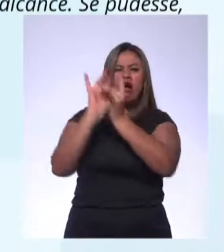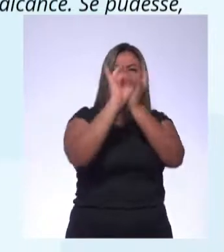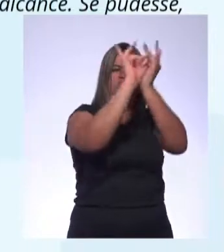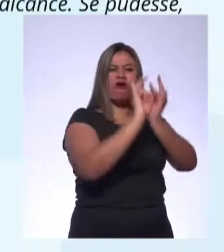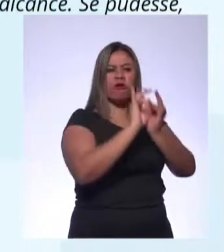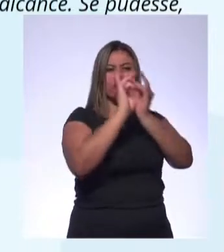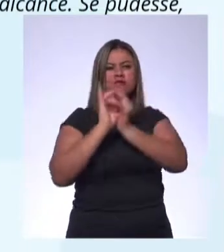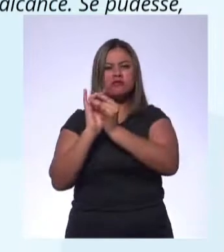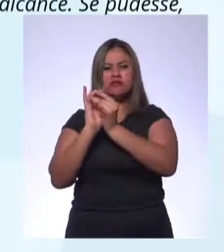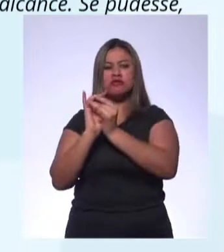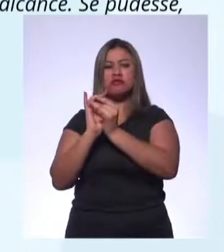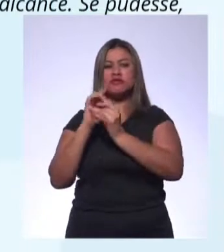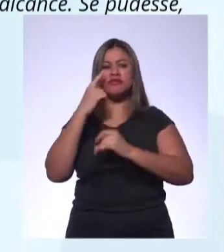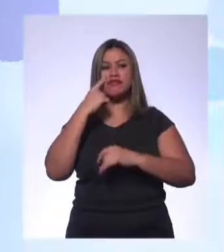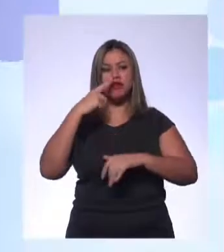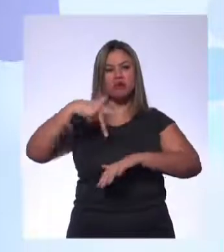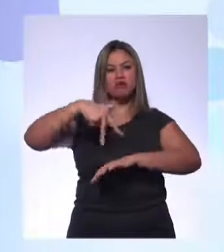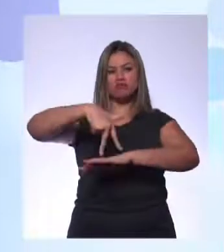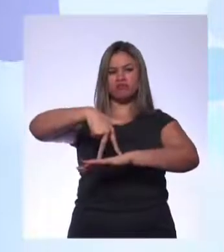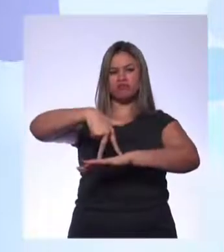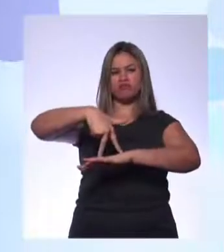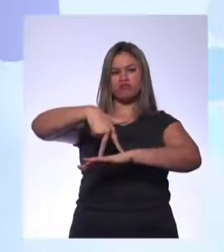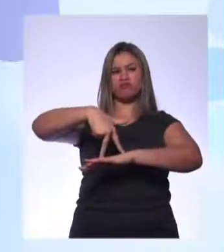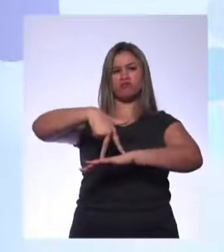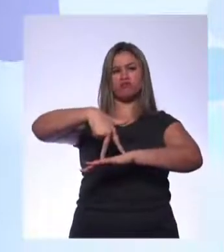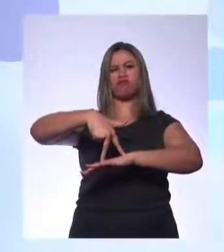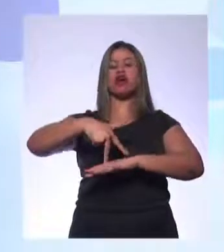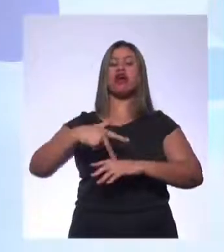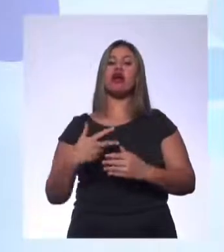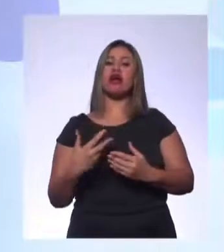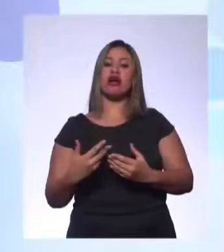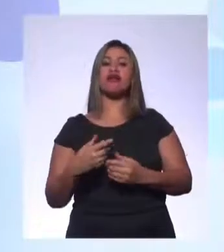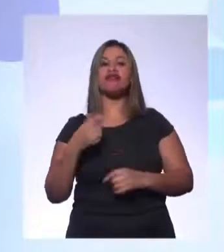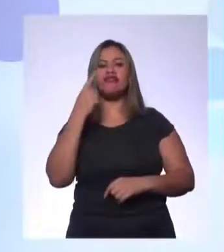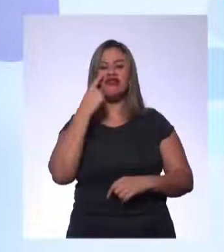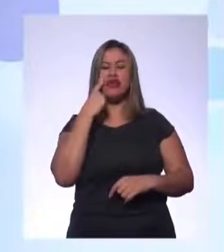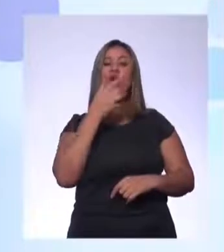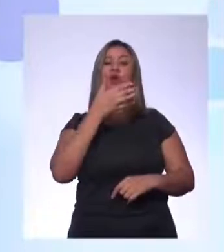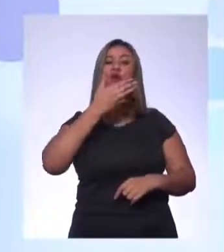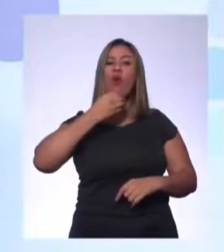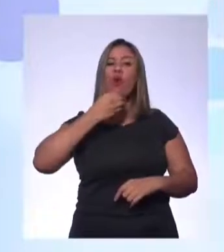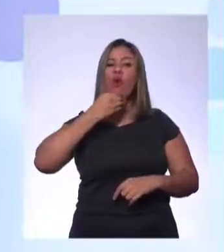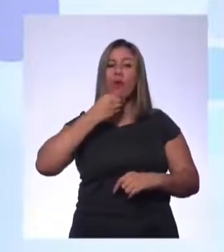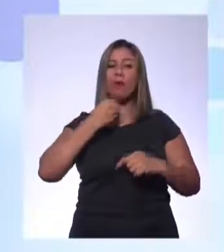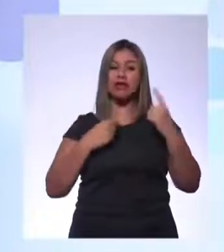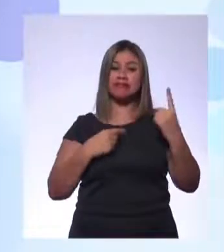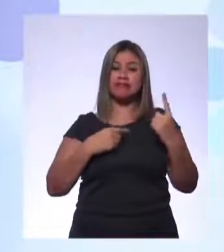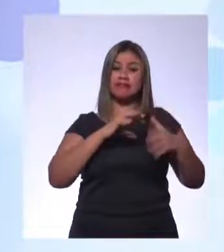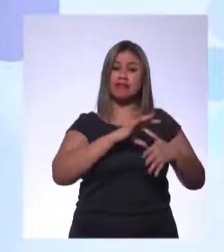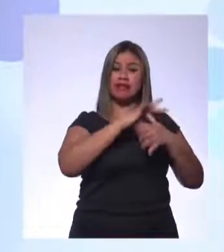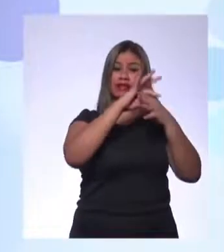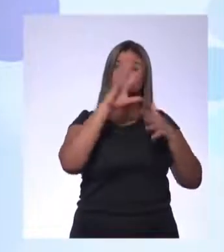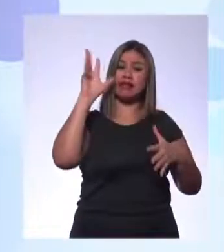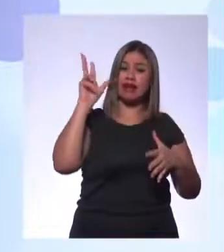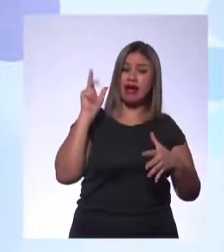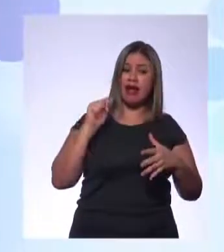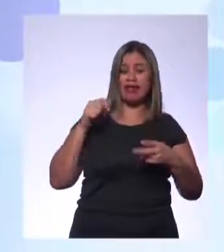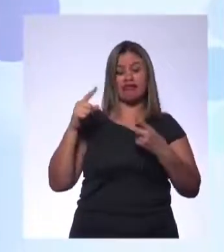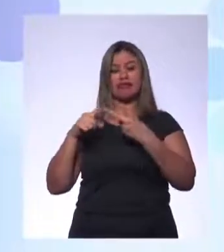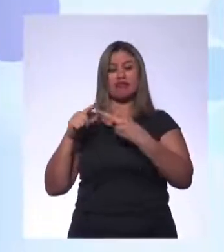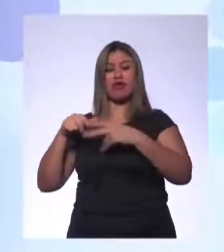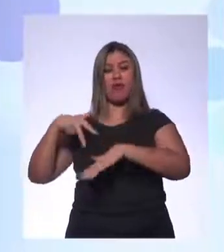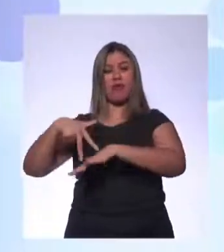Então, olha a postura do chefe dos IAO da África e olha a postura do inglês Cecil